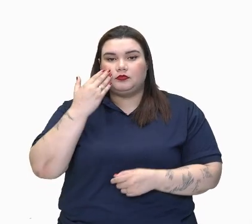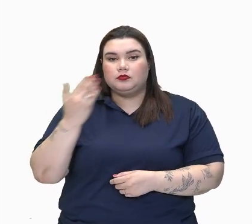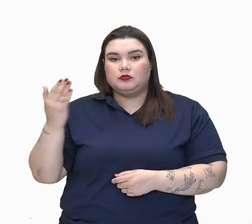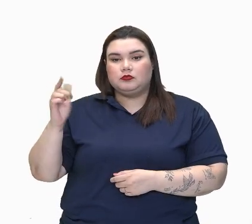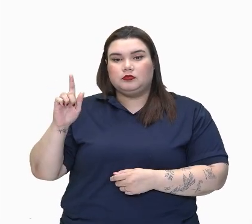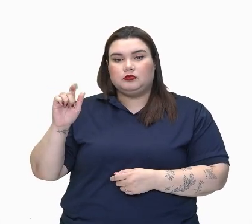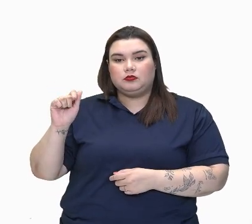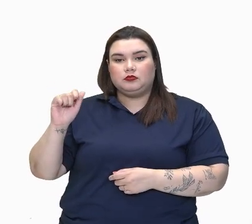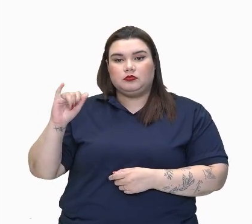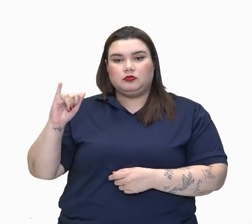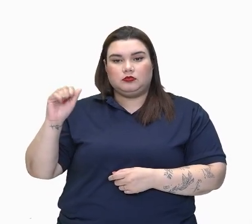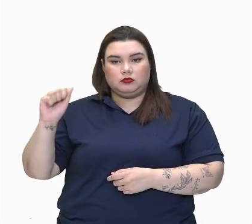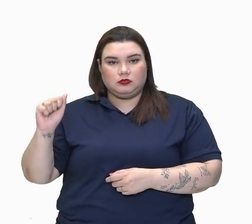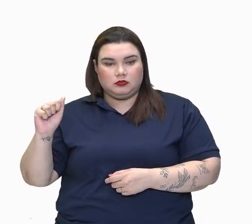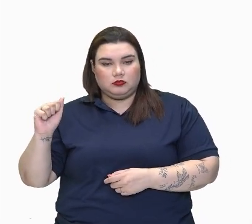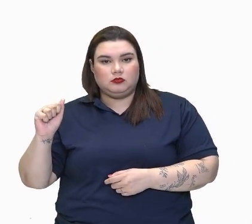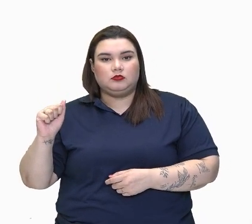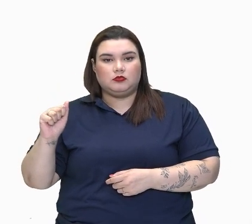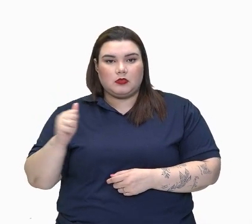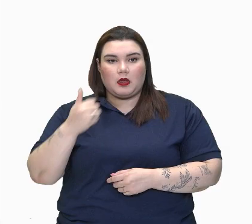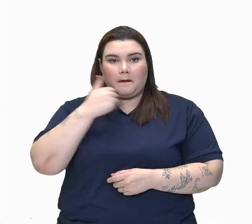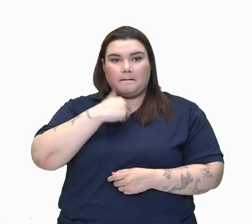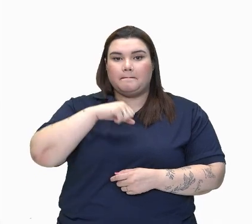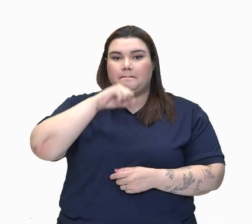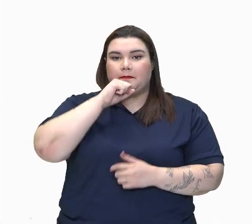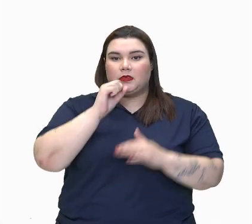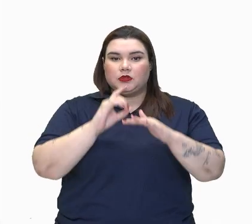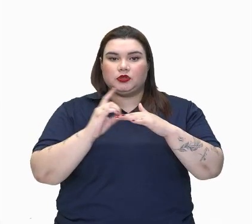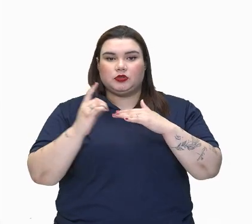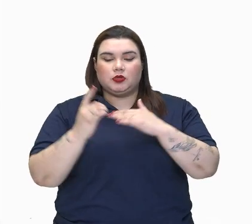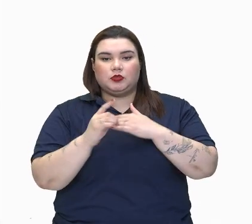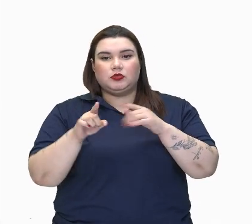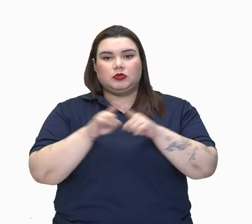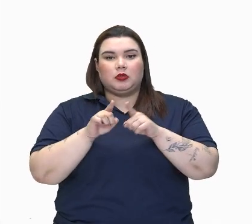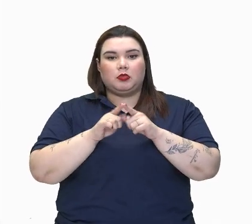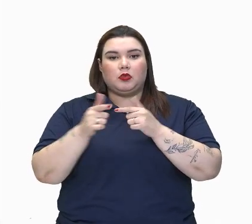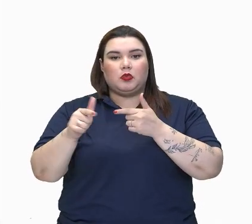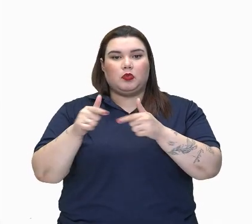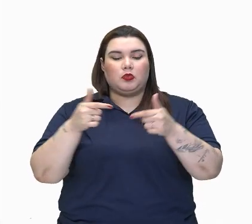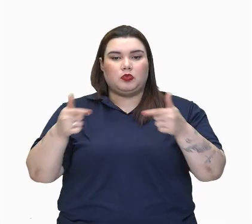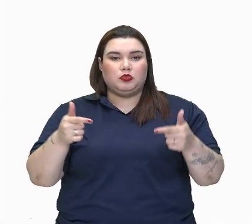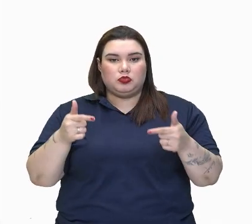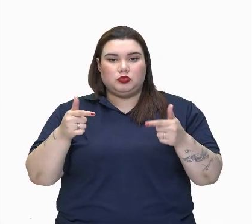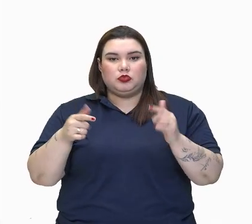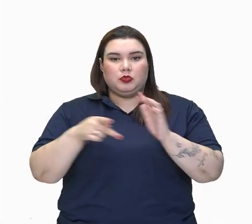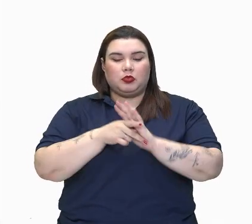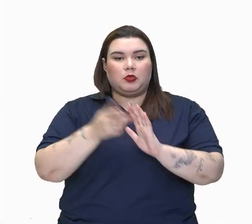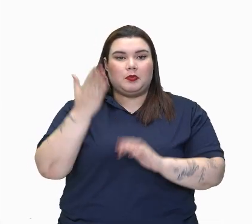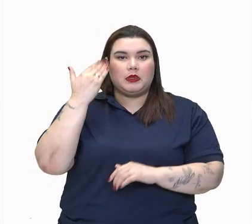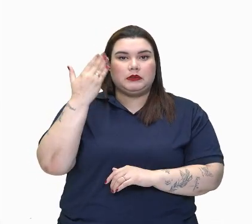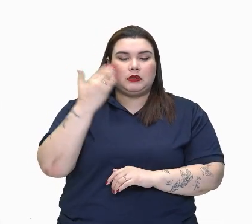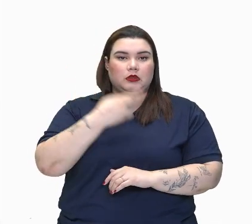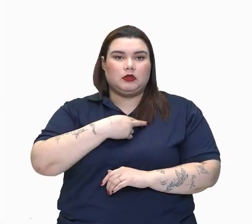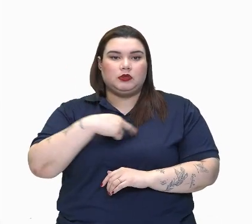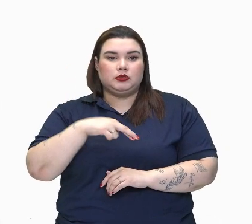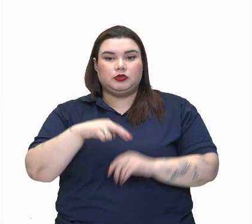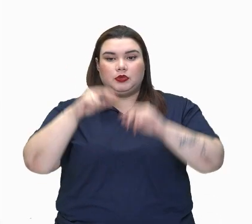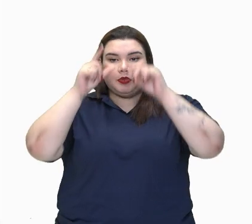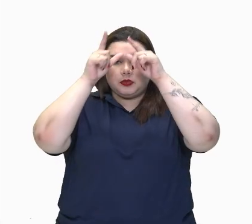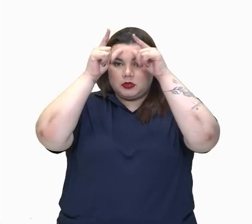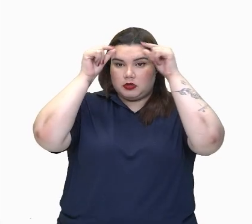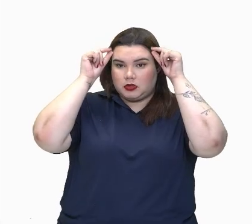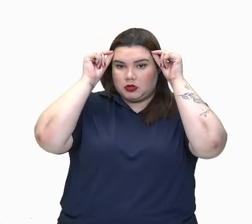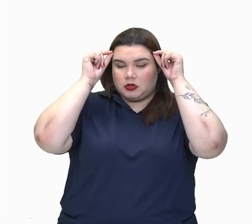lugar, Gaia, a mãe dos deuses e dos outros seres da antiga religião grega. Gaia era